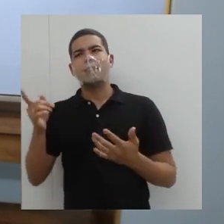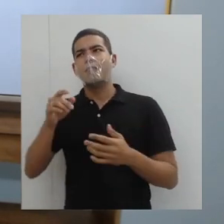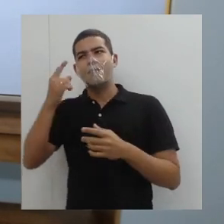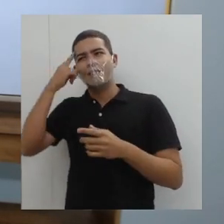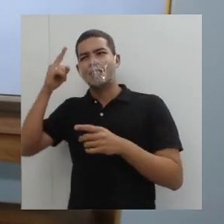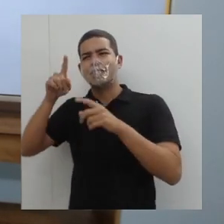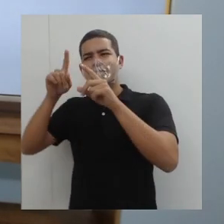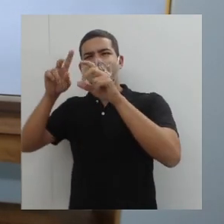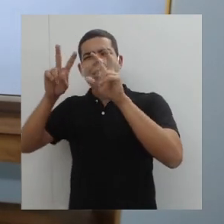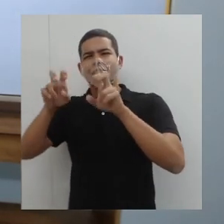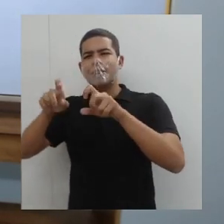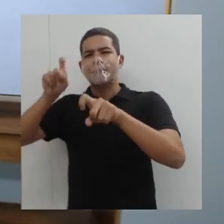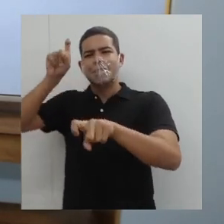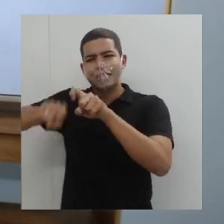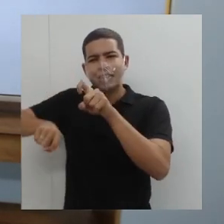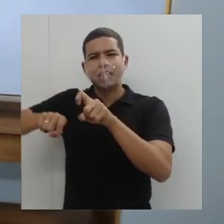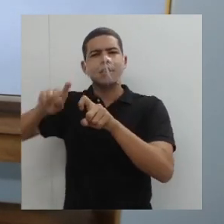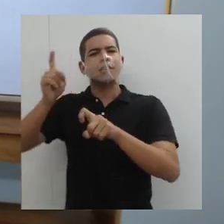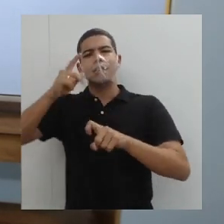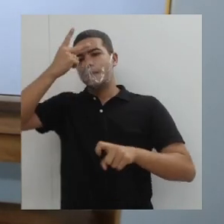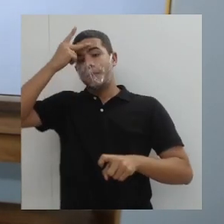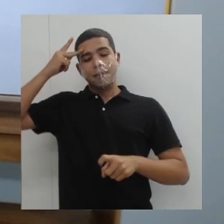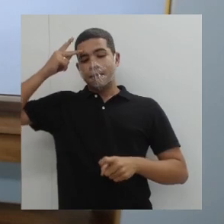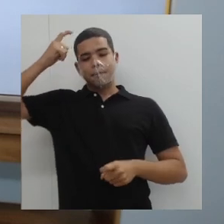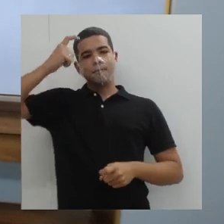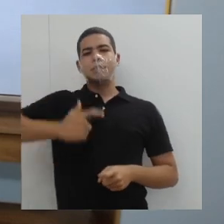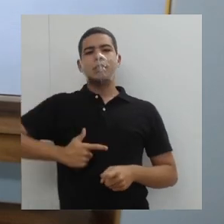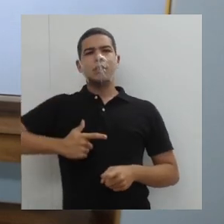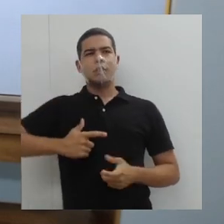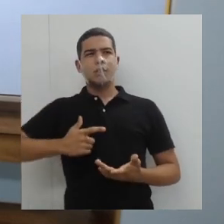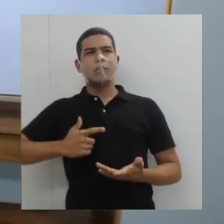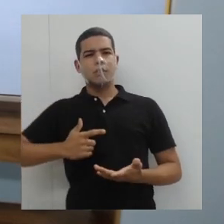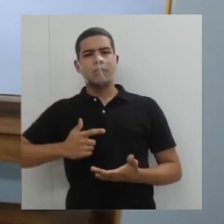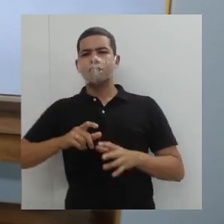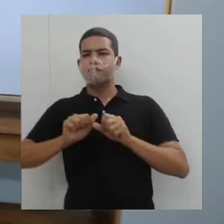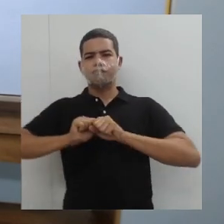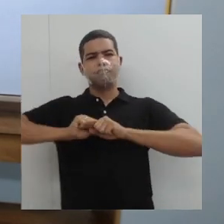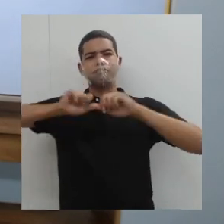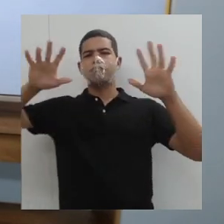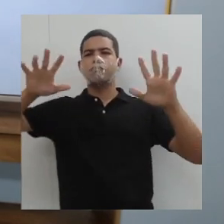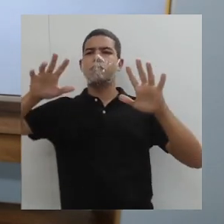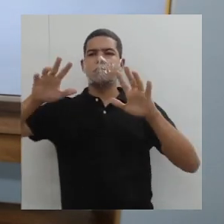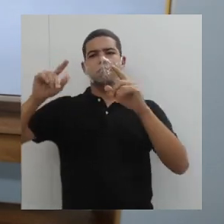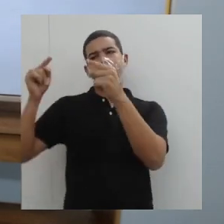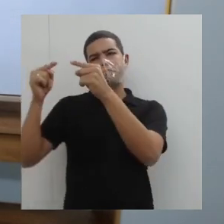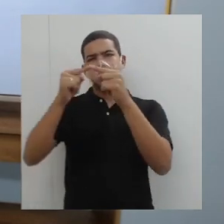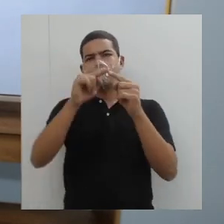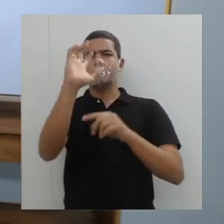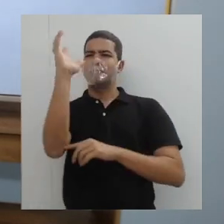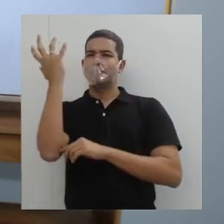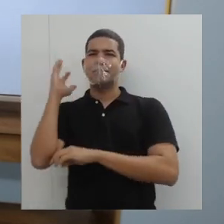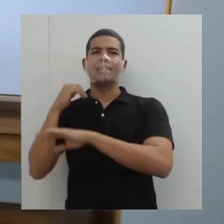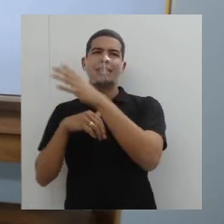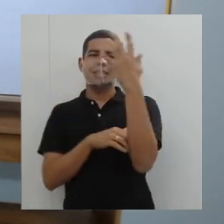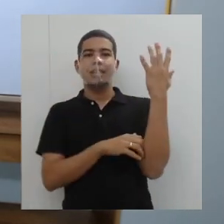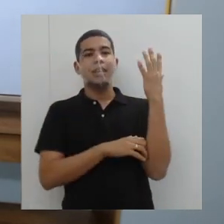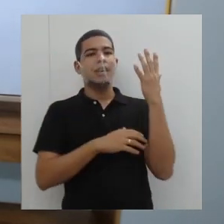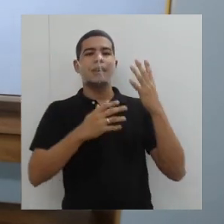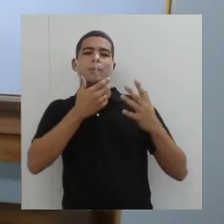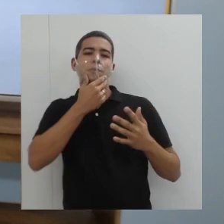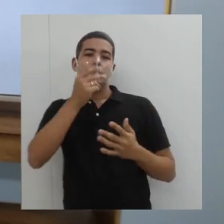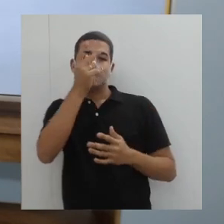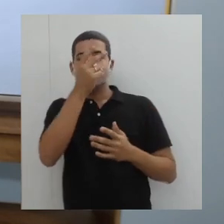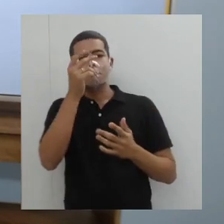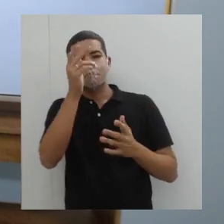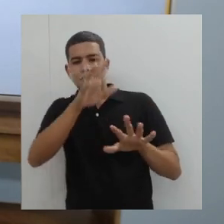eu estou falando sobre sexualidade. É uma coisa mais ampla, tá certo? E faz parte da natureza humana. Mas primeiro a gente